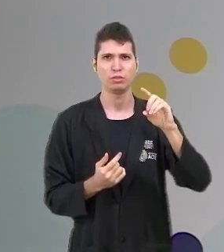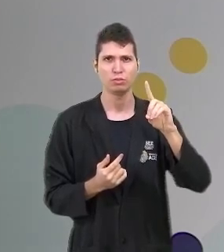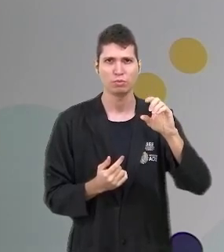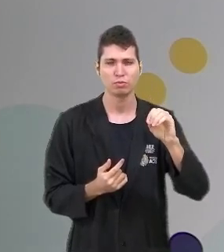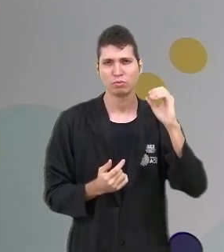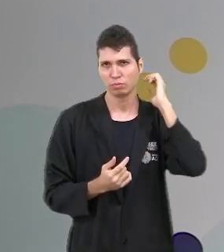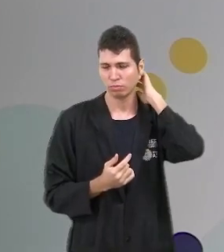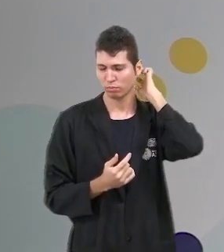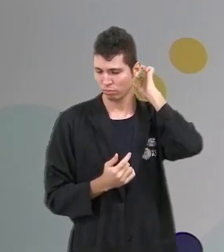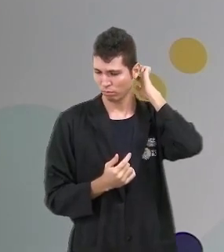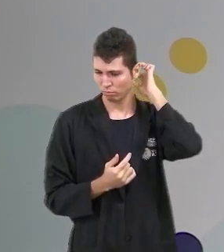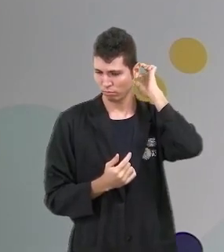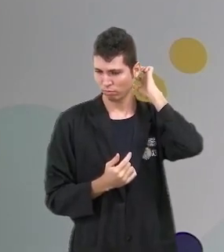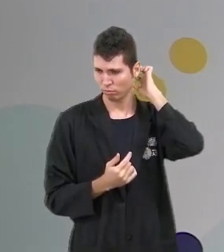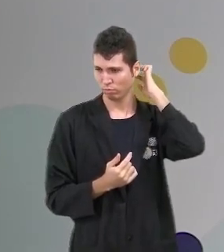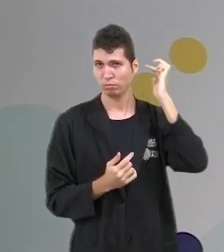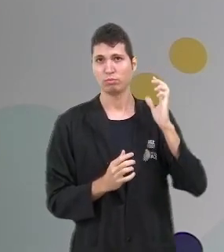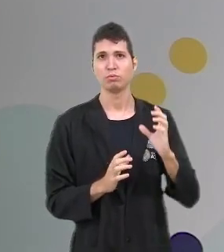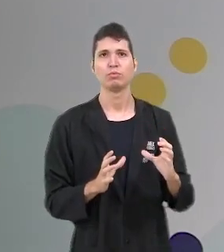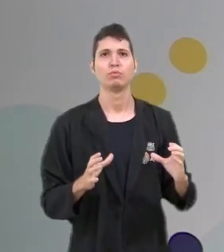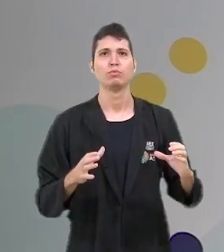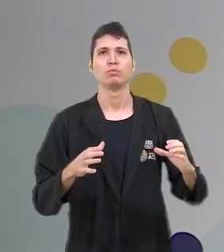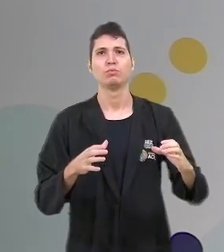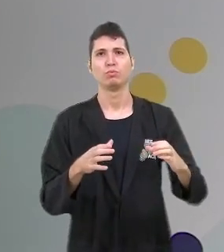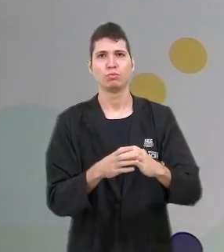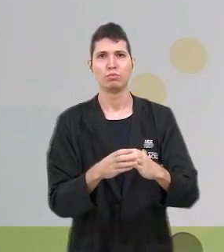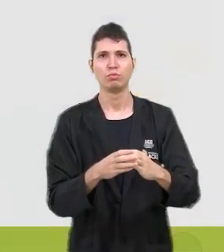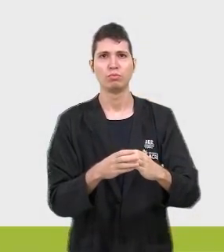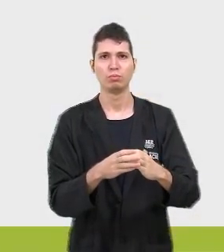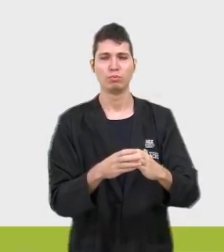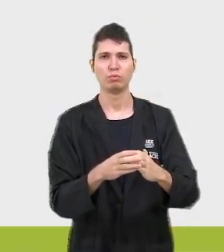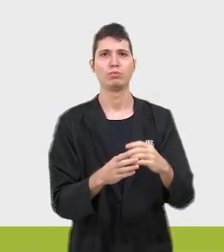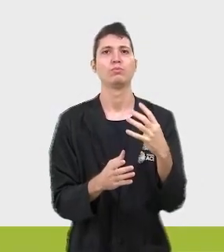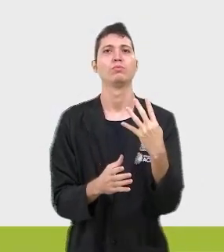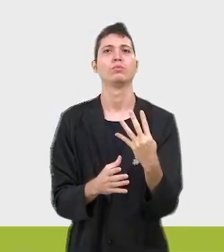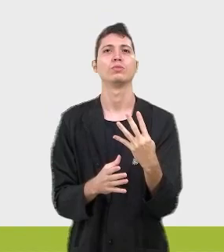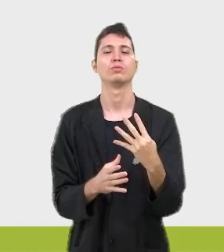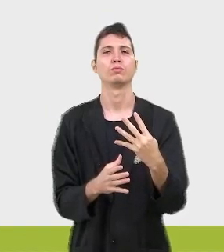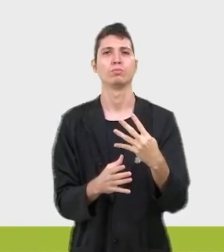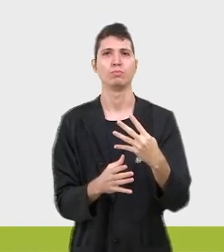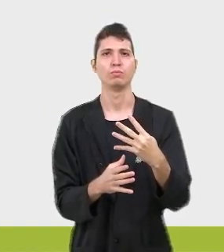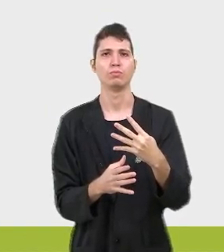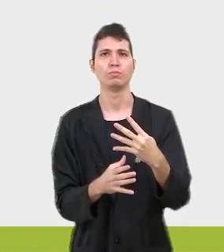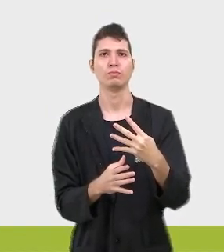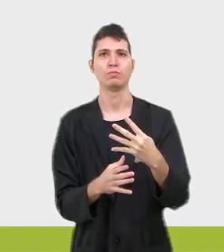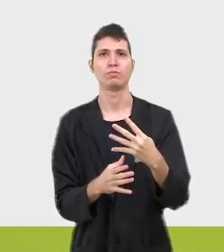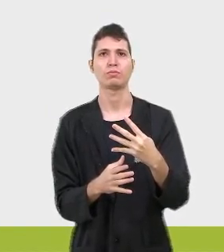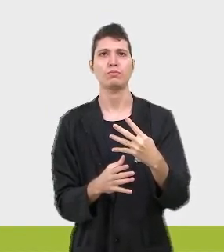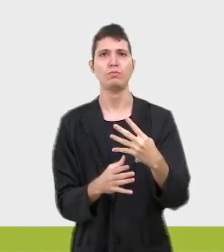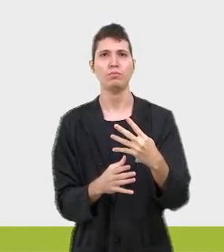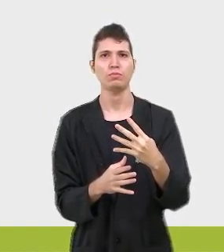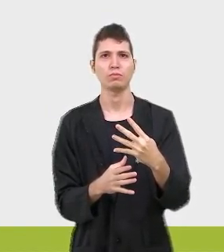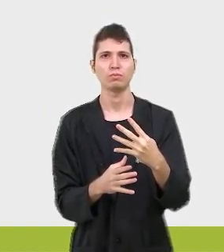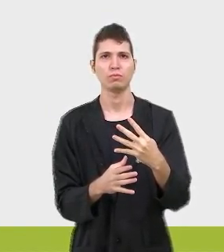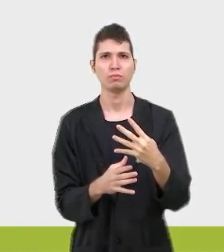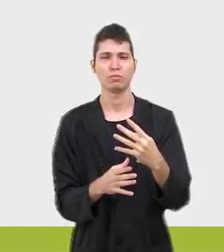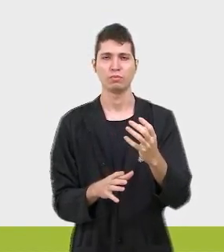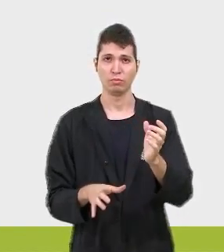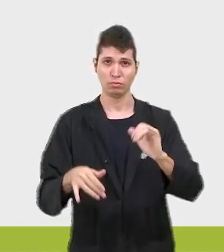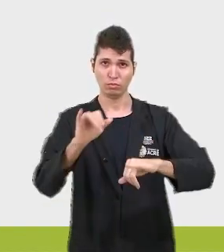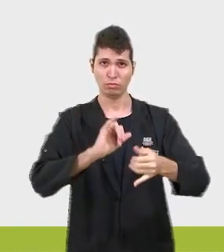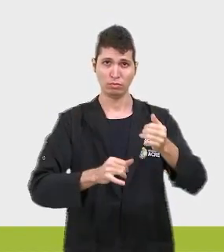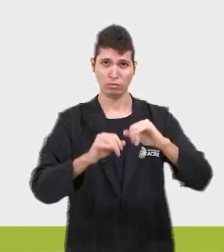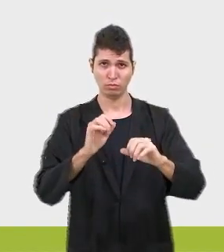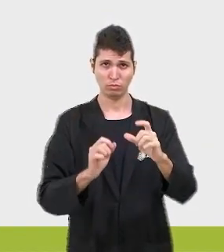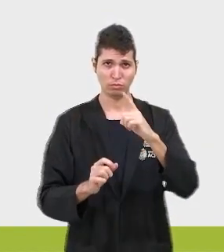2 elementos do grupo 4, período 4, isso quer dizer que ambos os elementos, eles possuem